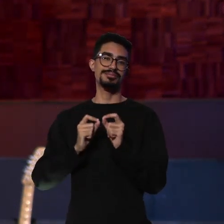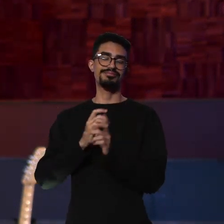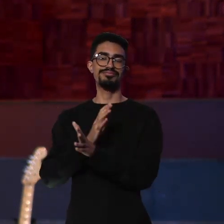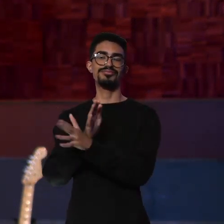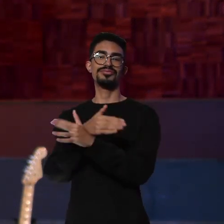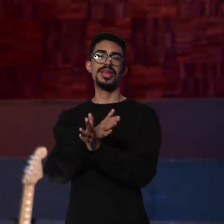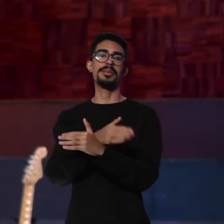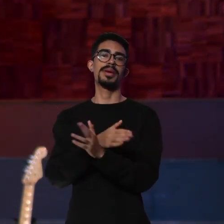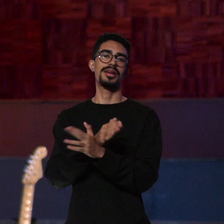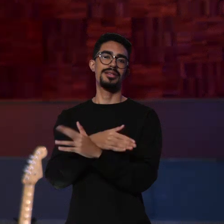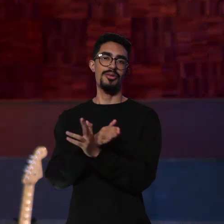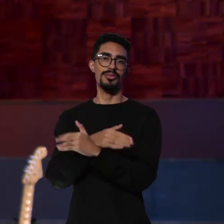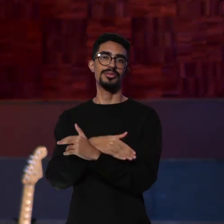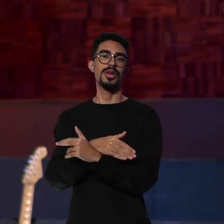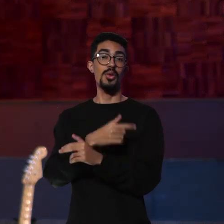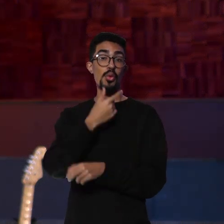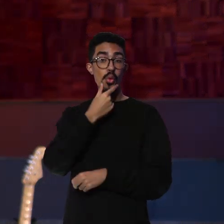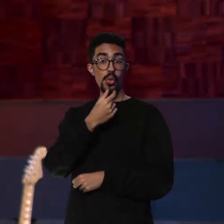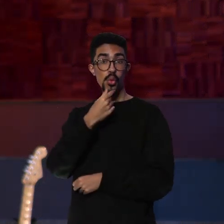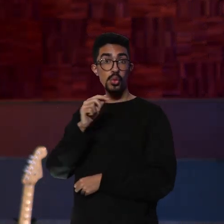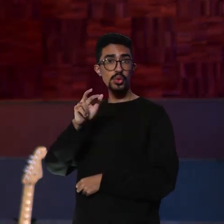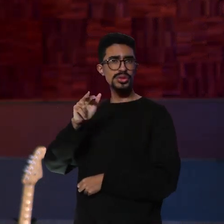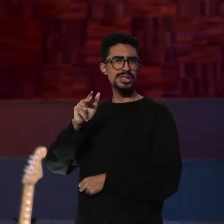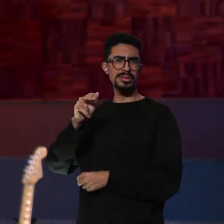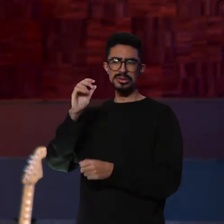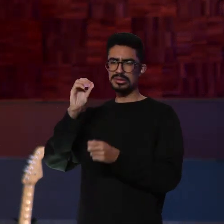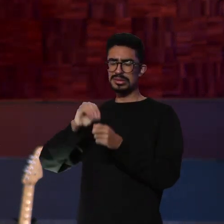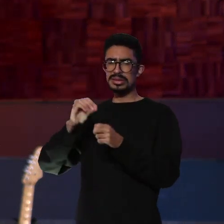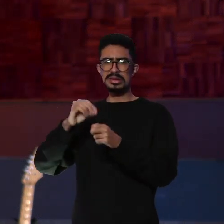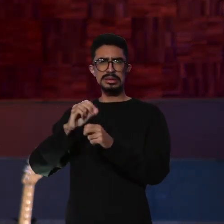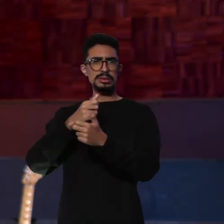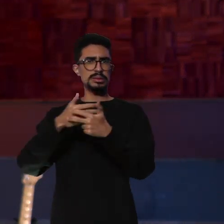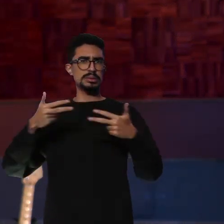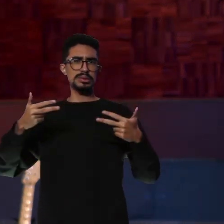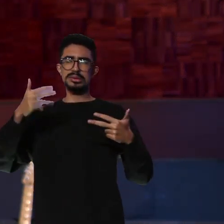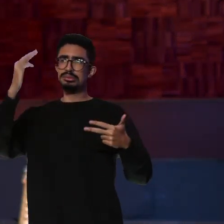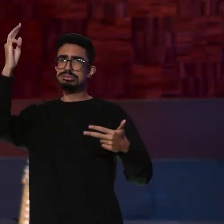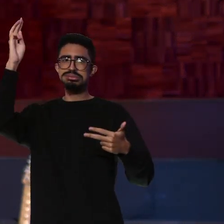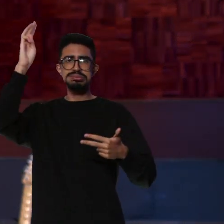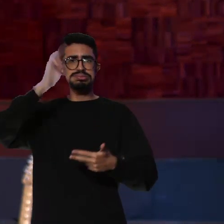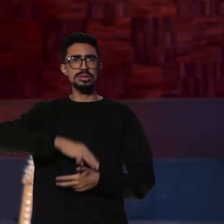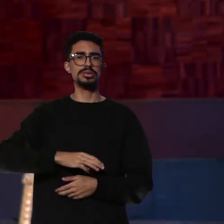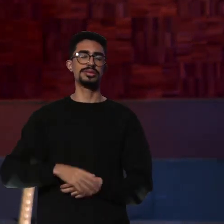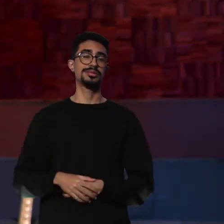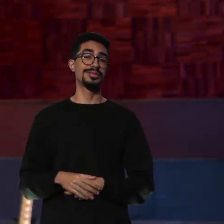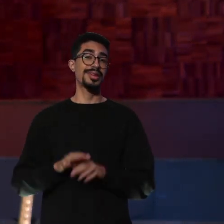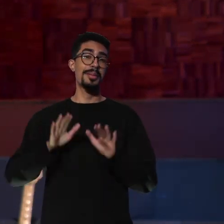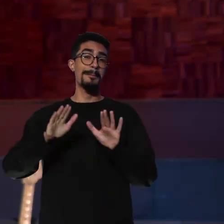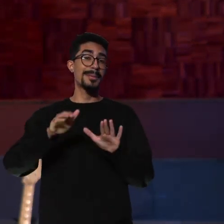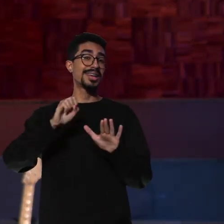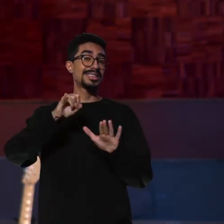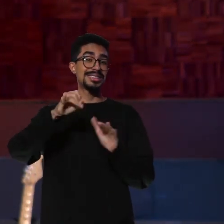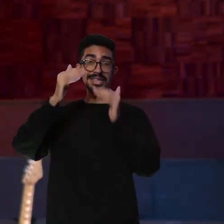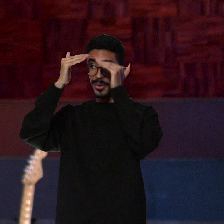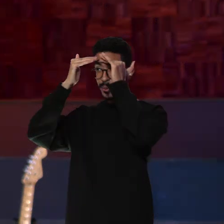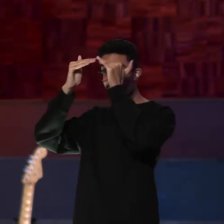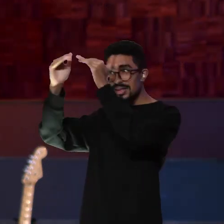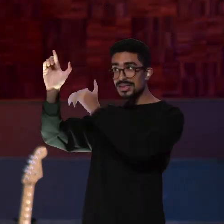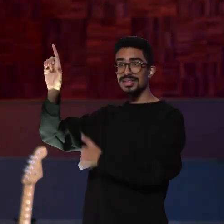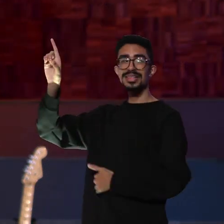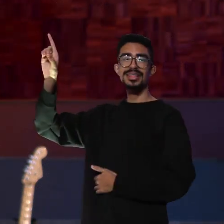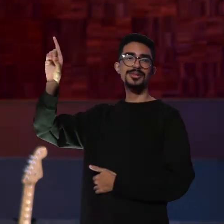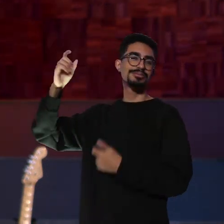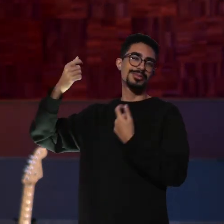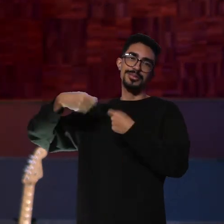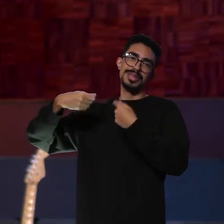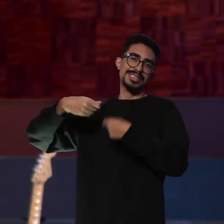também pioraram a situação e fizeram coisas ainda piores com ele, não tenho dúvida disso. Mas ele não precisava passar por tudo aquilo, gente. Mas passou por tudo.